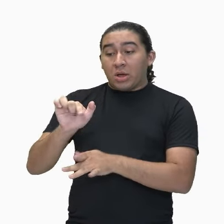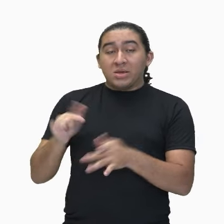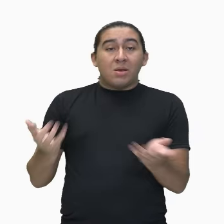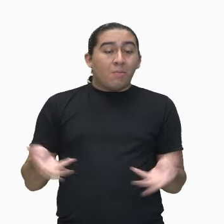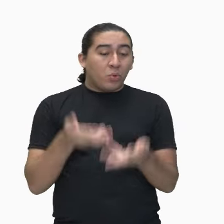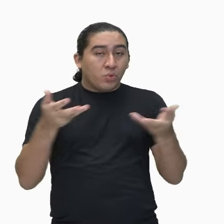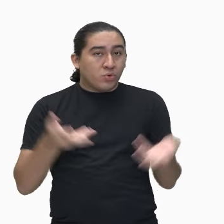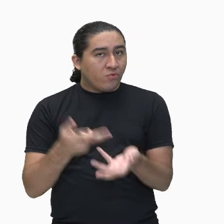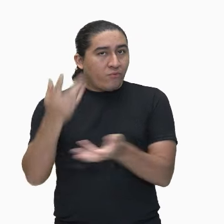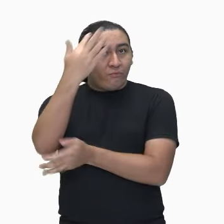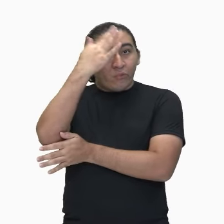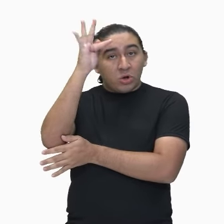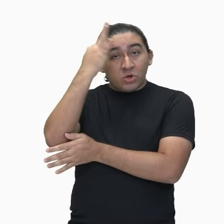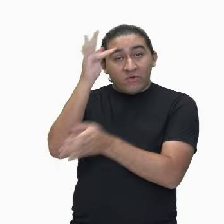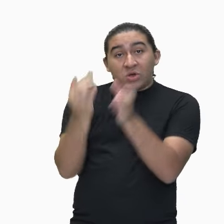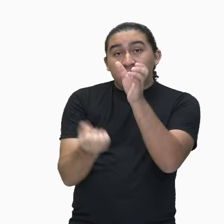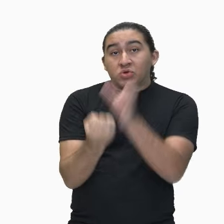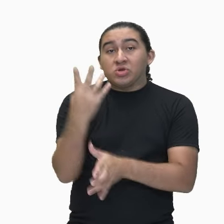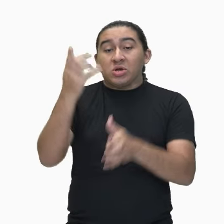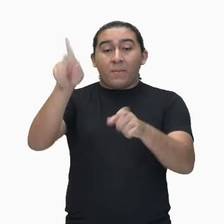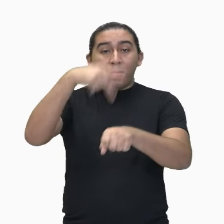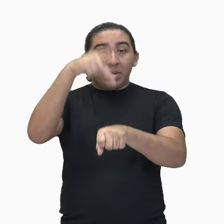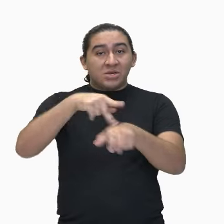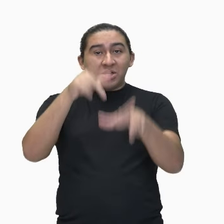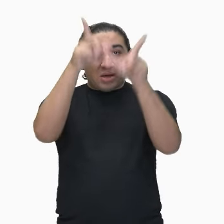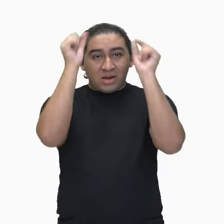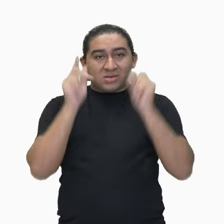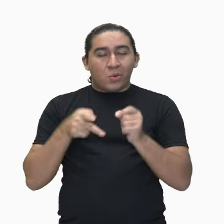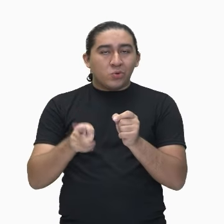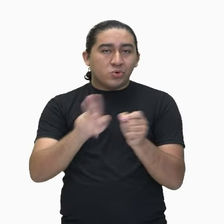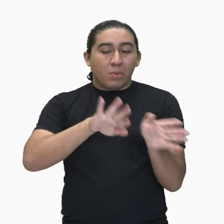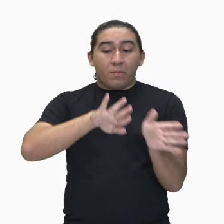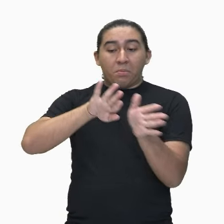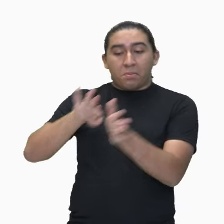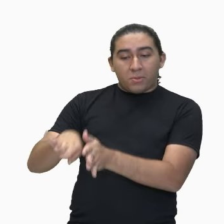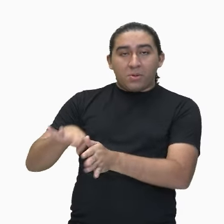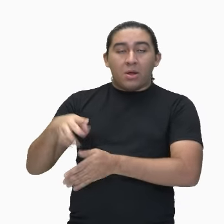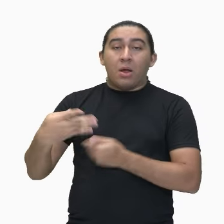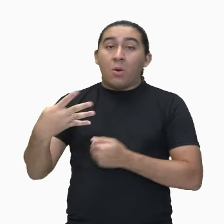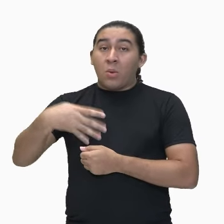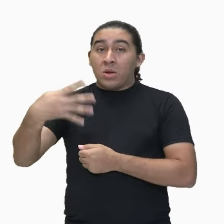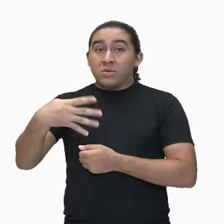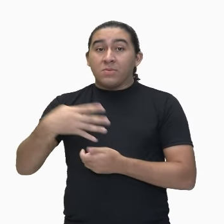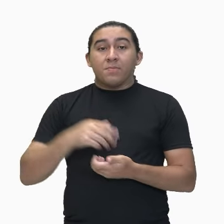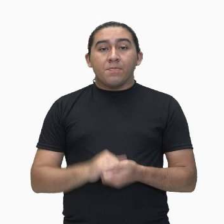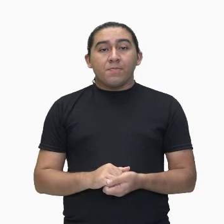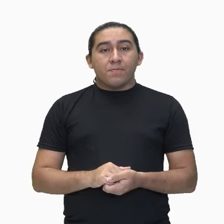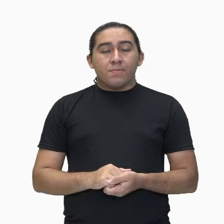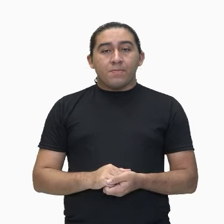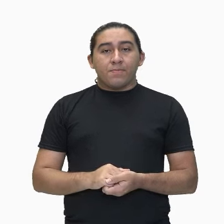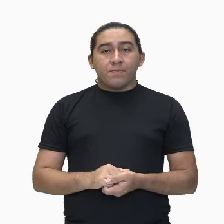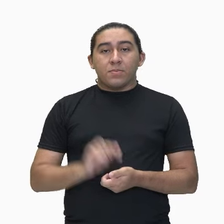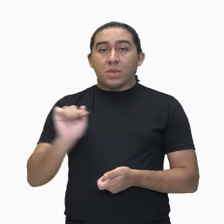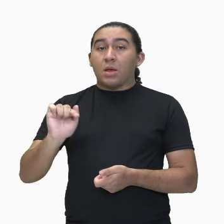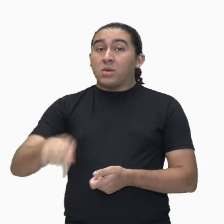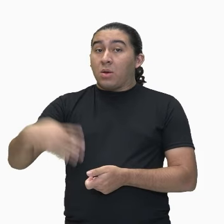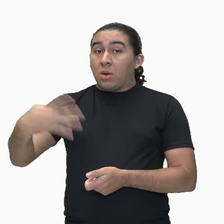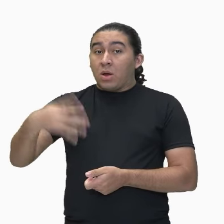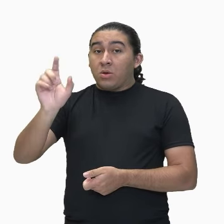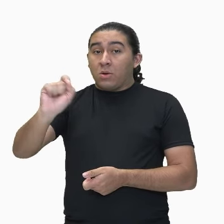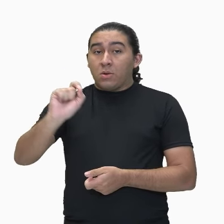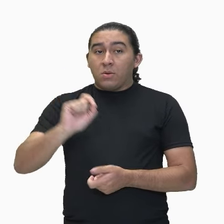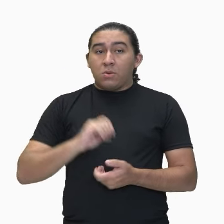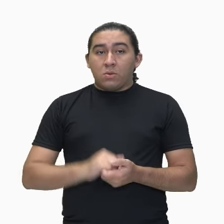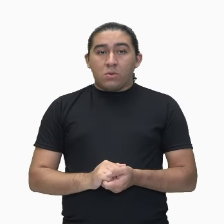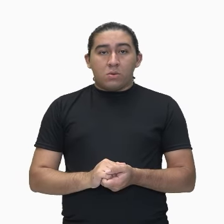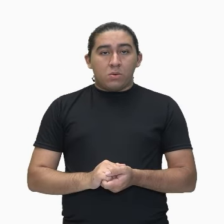dessa filosofia na Grécia. Vamos continuar vendo? Então, vamos para a hipótese número 4. A hipótese número 4 foi